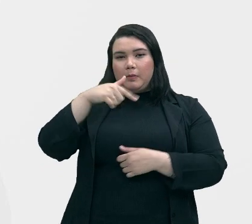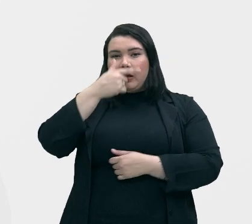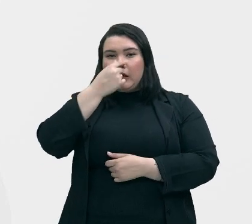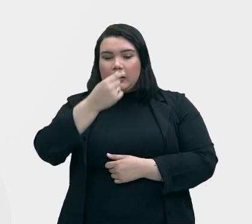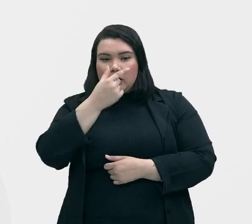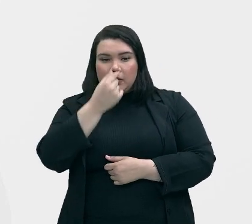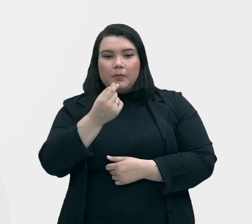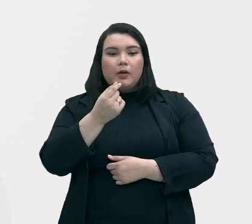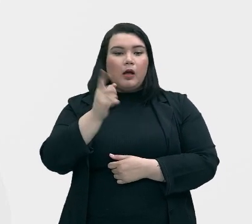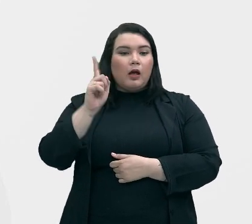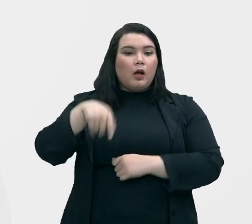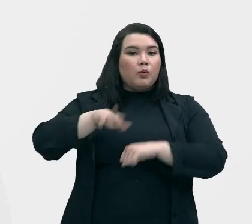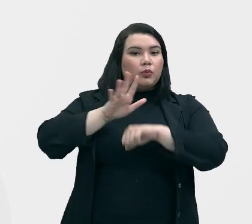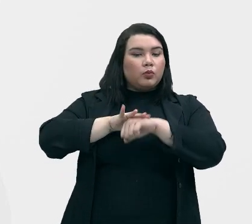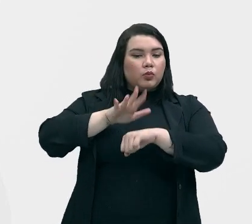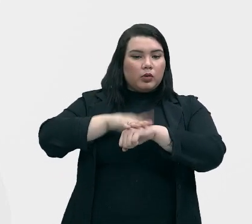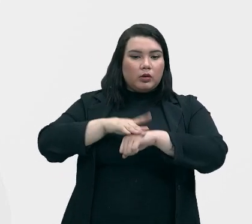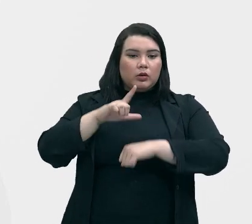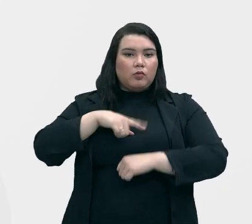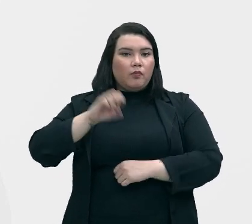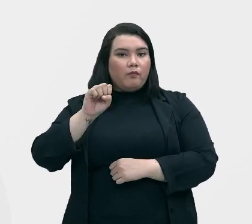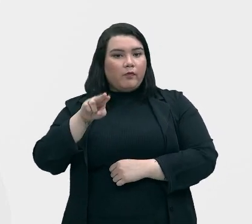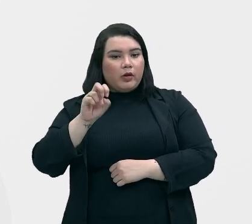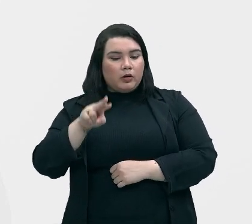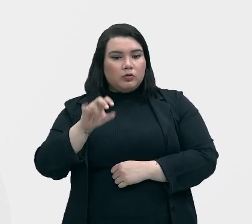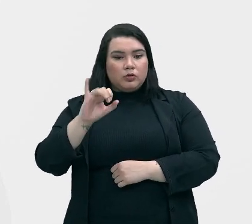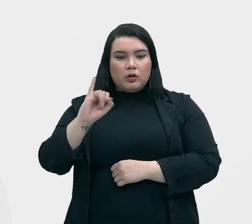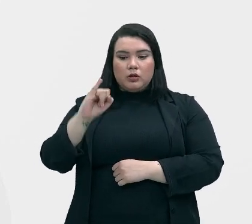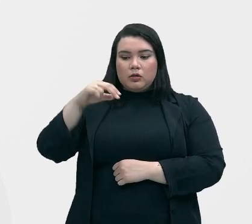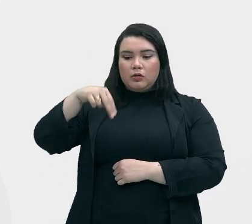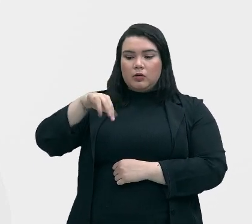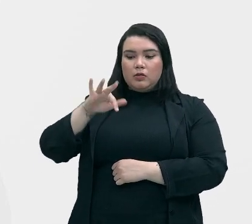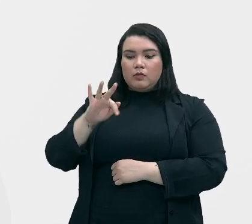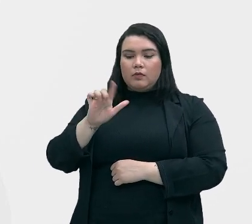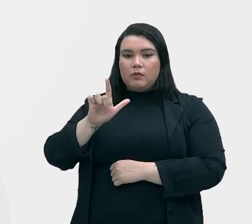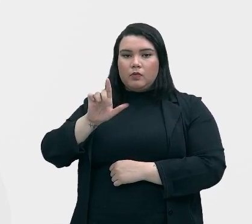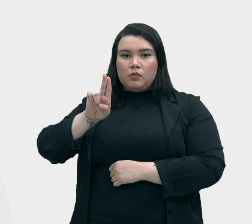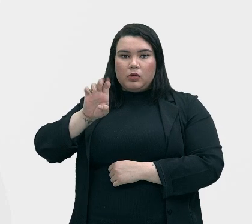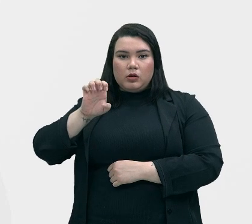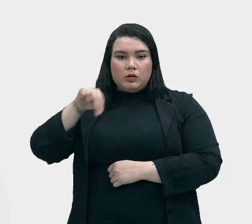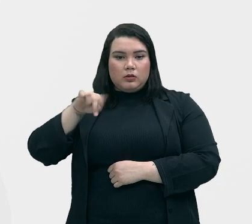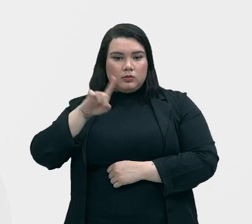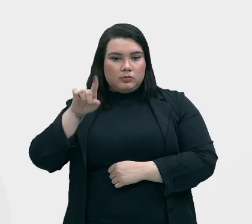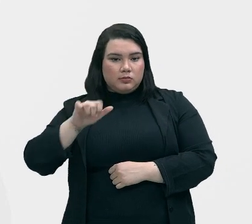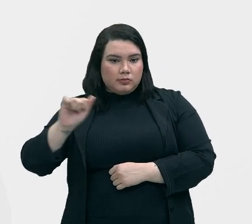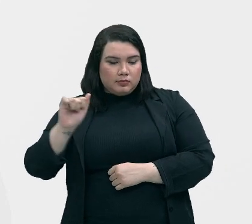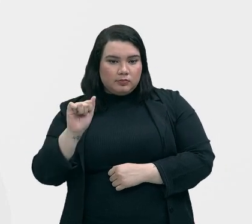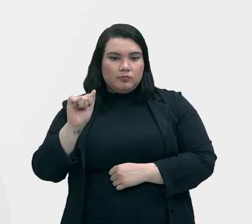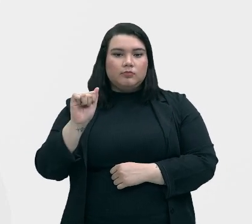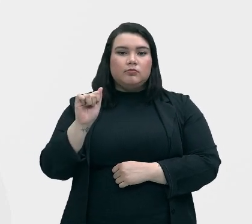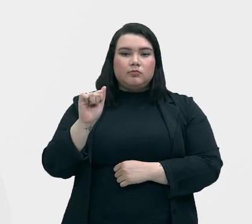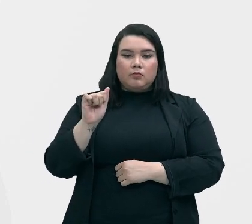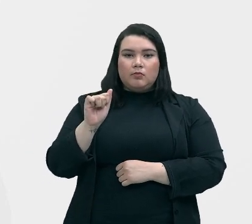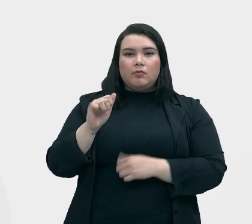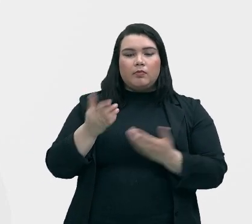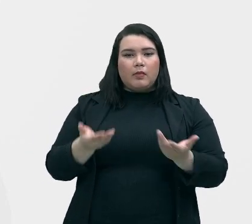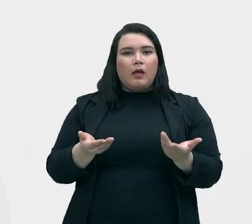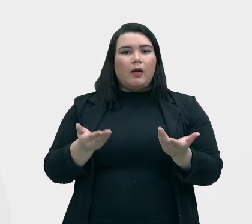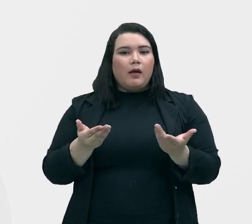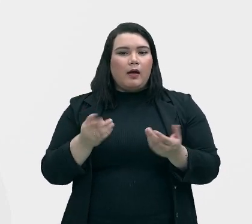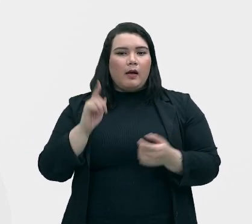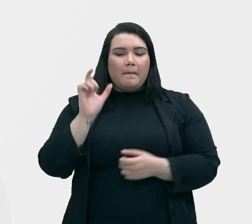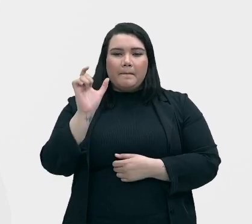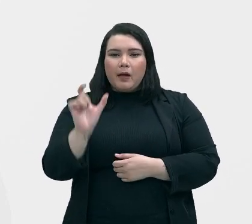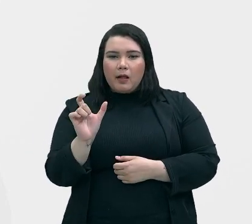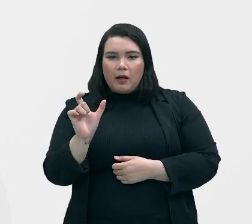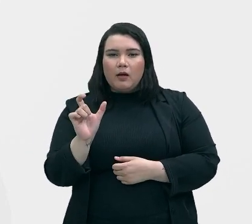a gripe é uma doença causada pelo vírus influenza. É engraçado, né, que esses